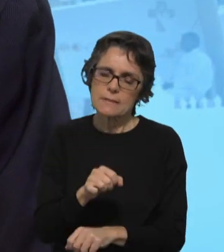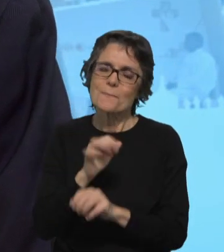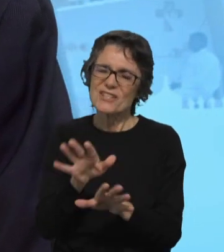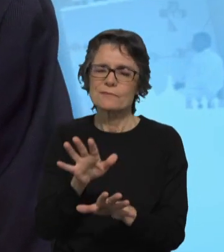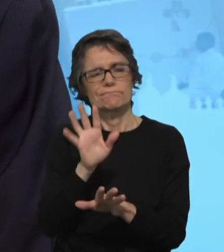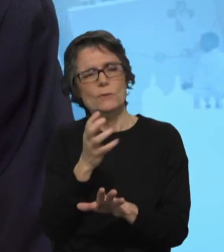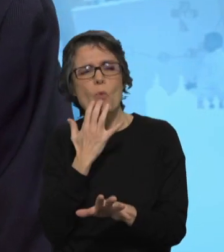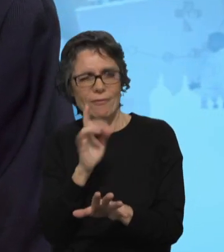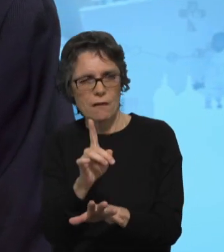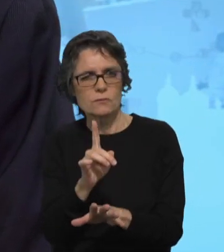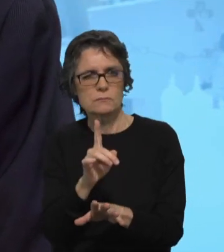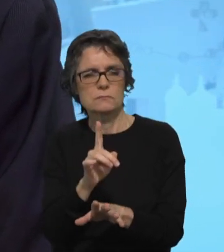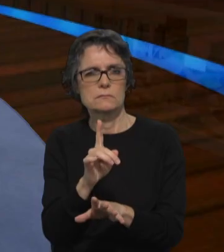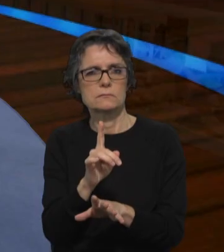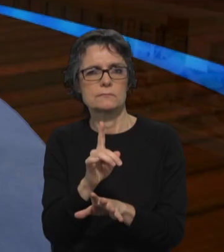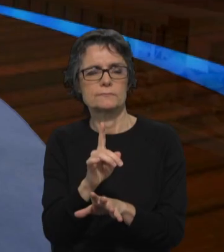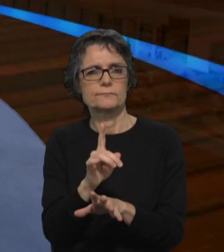pouco